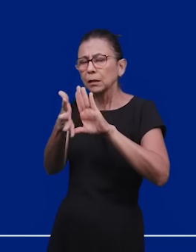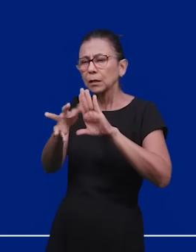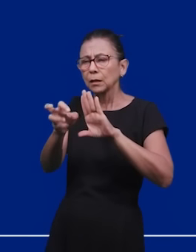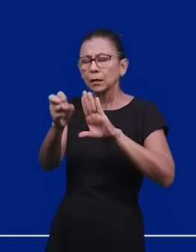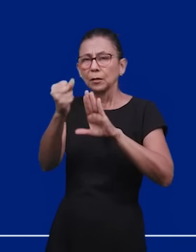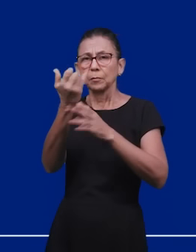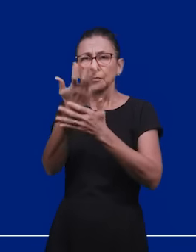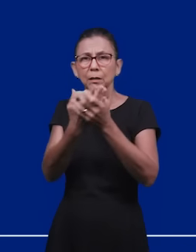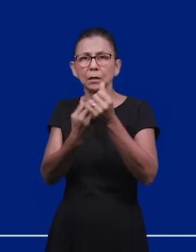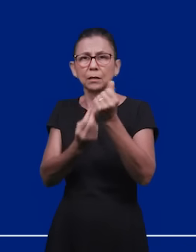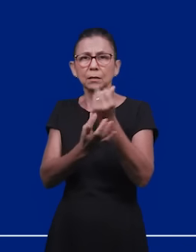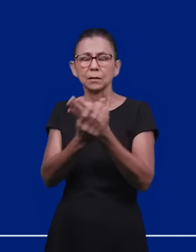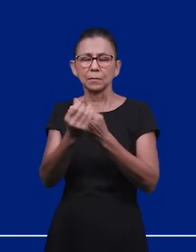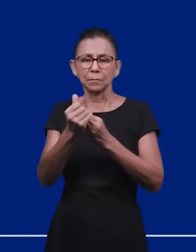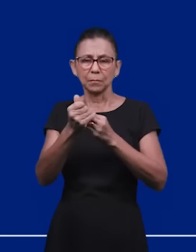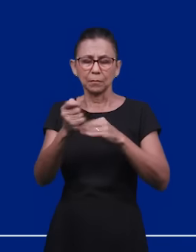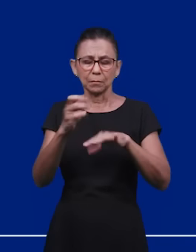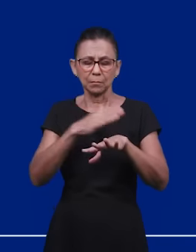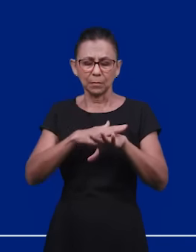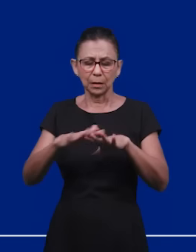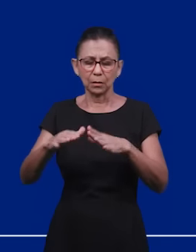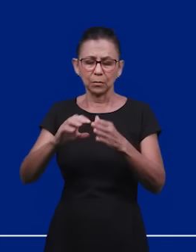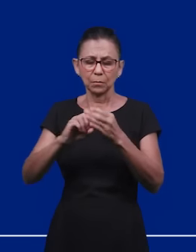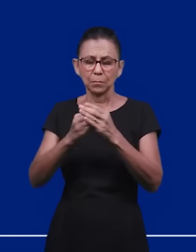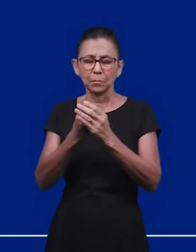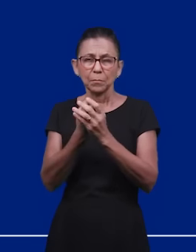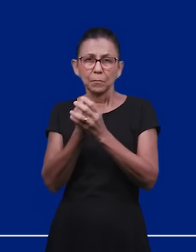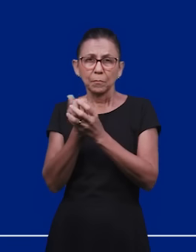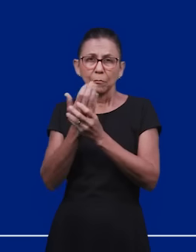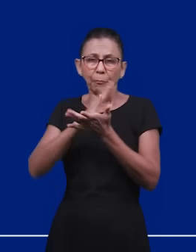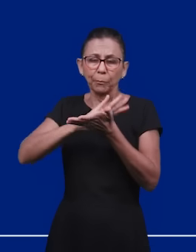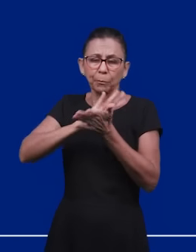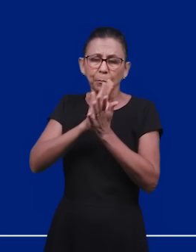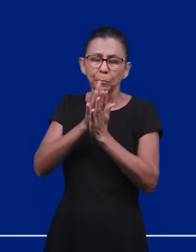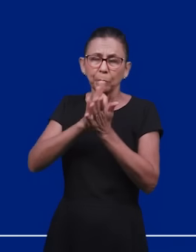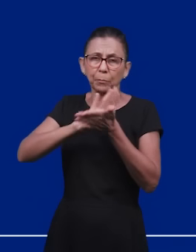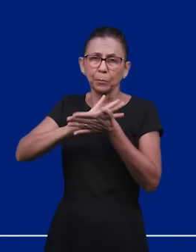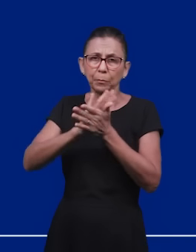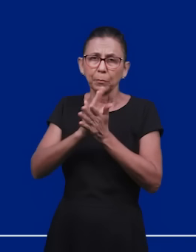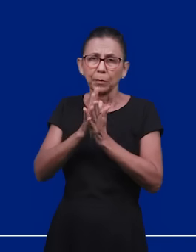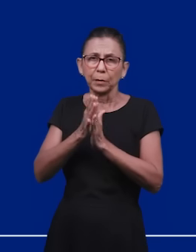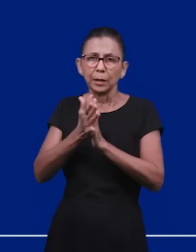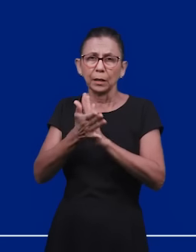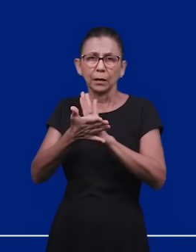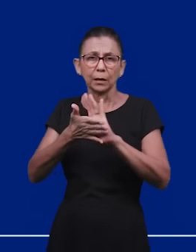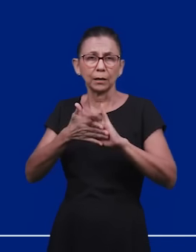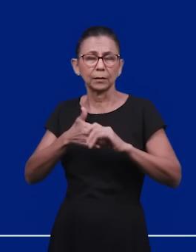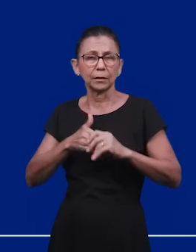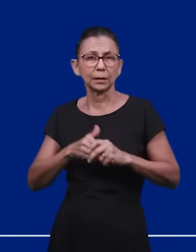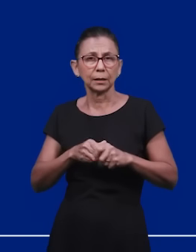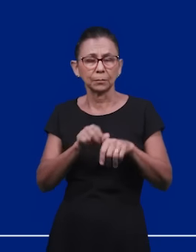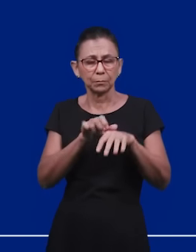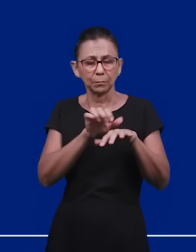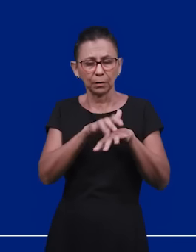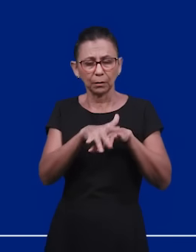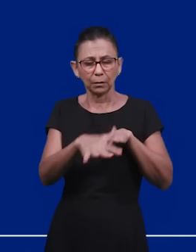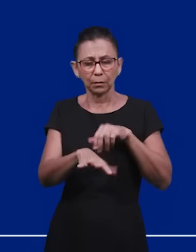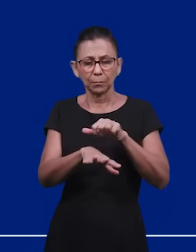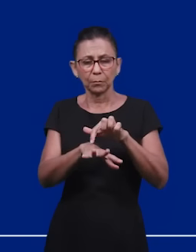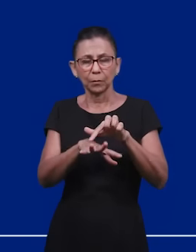mirra e os meus dedos gotejavam mirra sobre as aldravas da fechadura. Muito